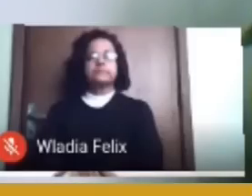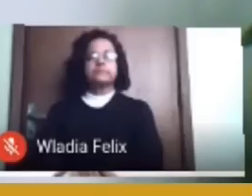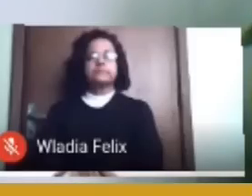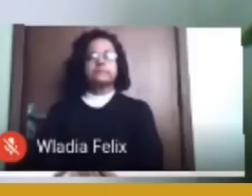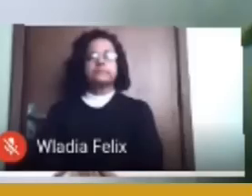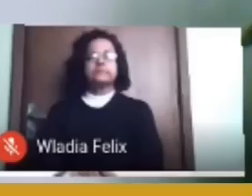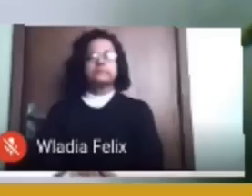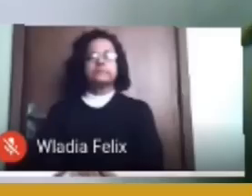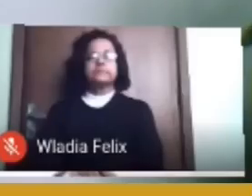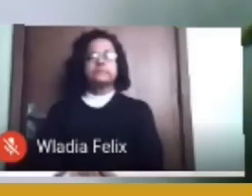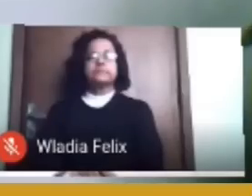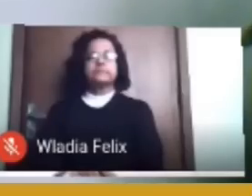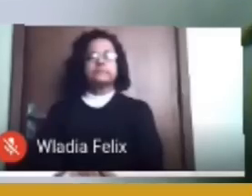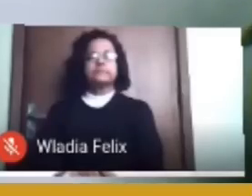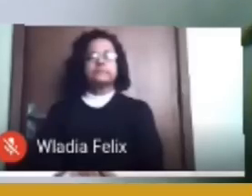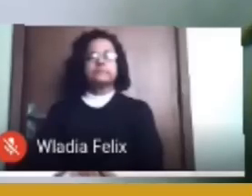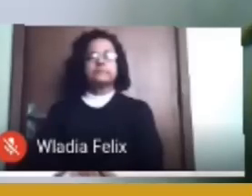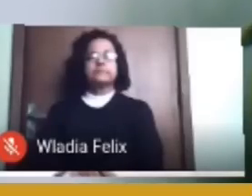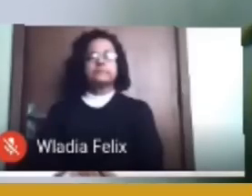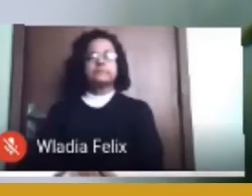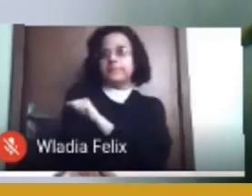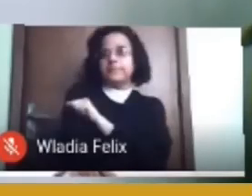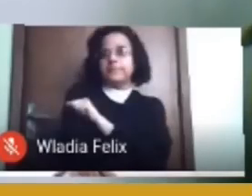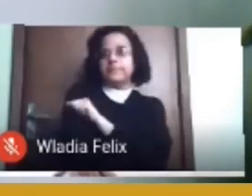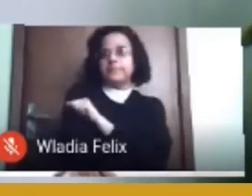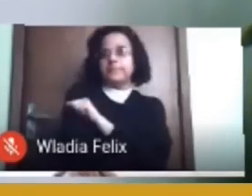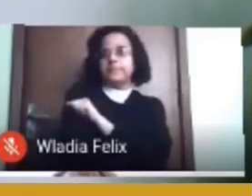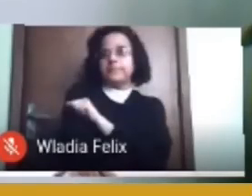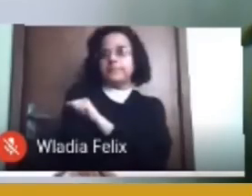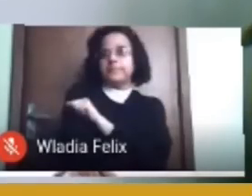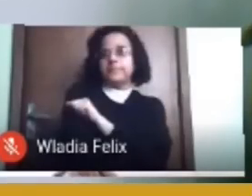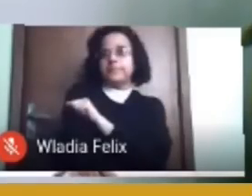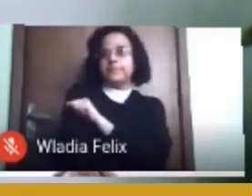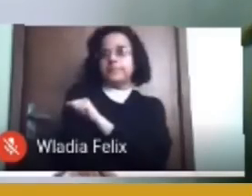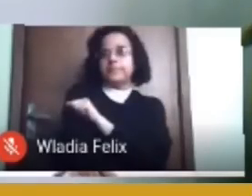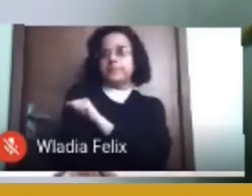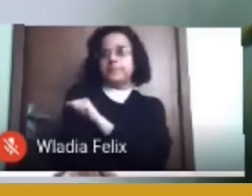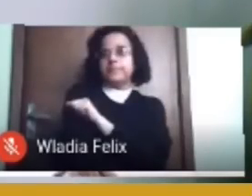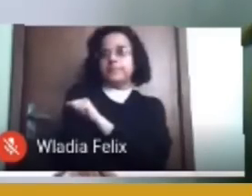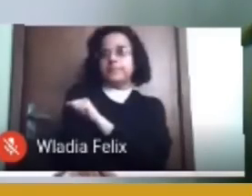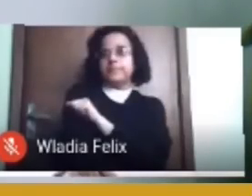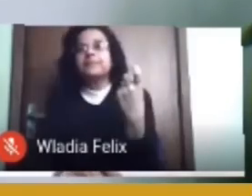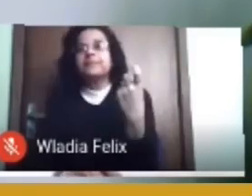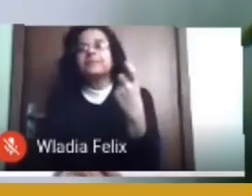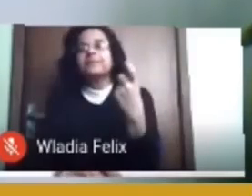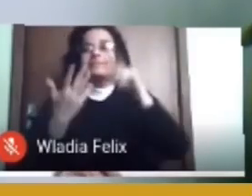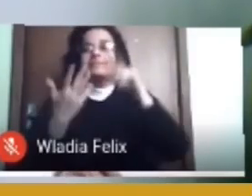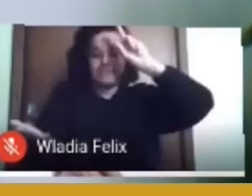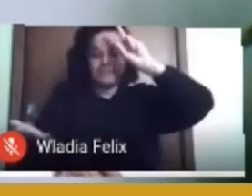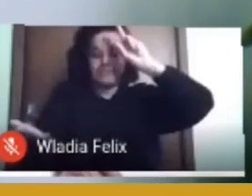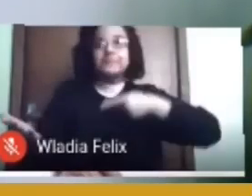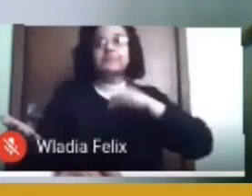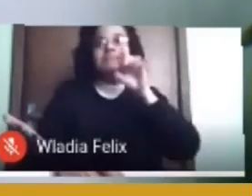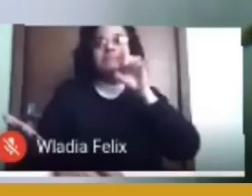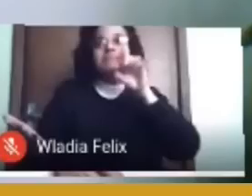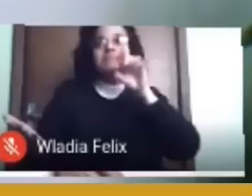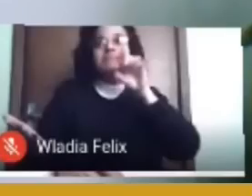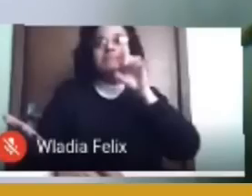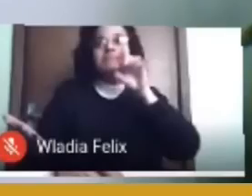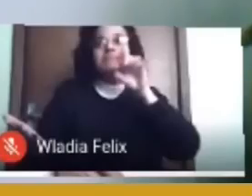e nessa individualidade desse sujeito, o que a gente percebe? Que, para além dos muros escolares, a gente encontra também as